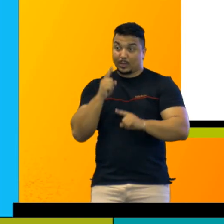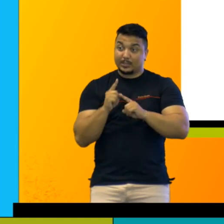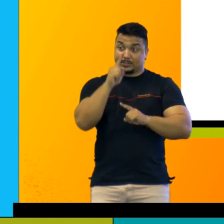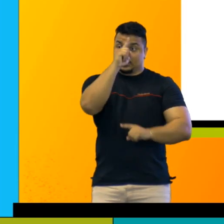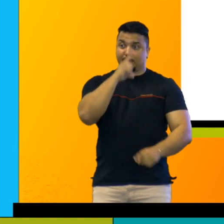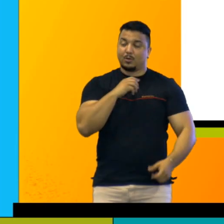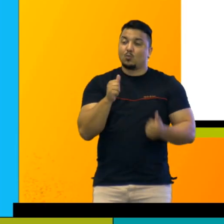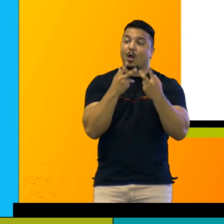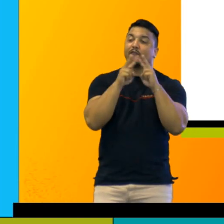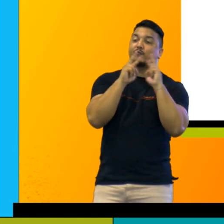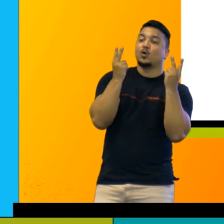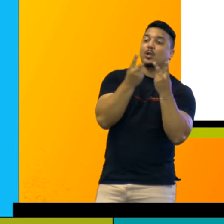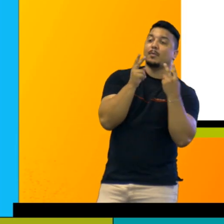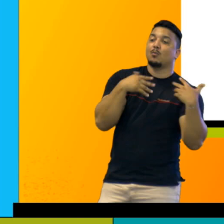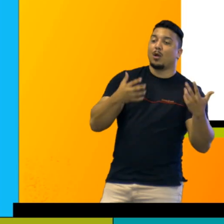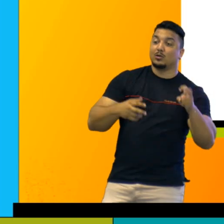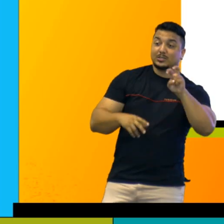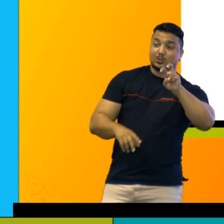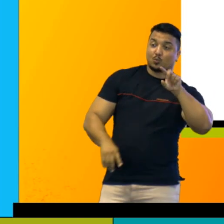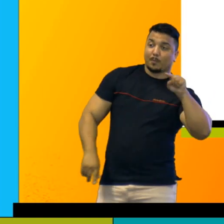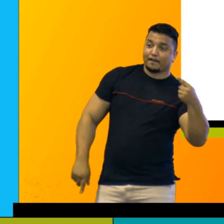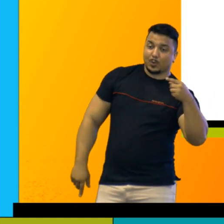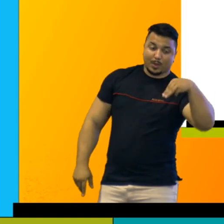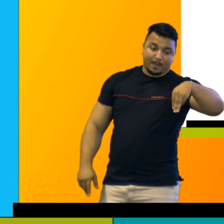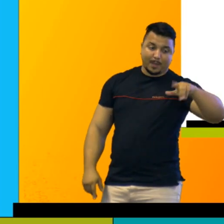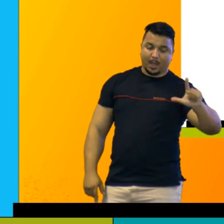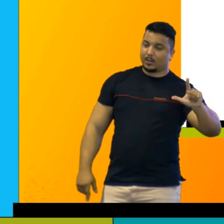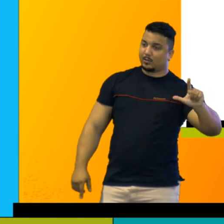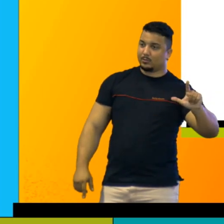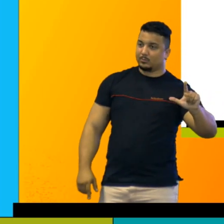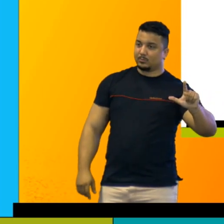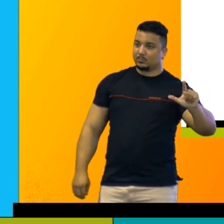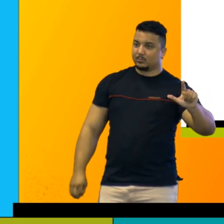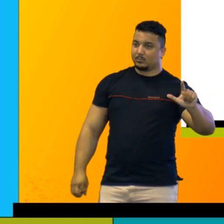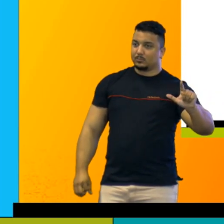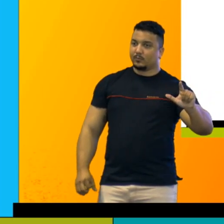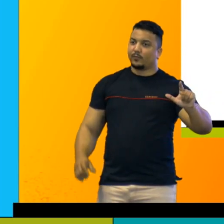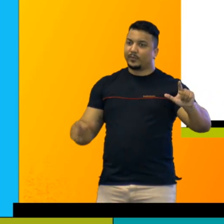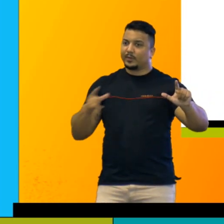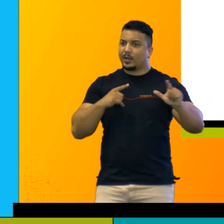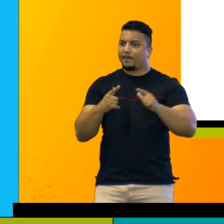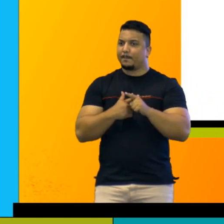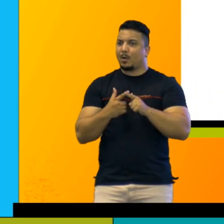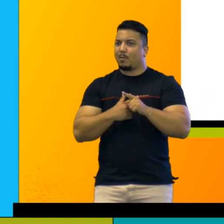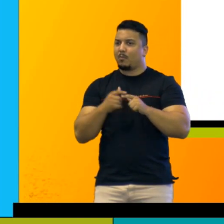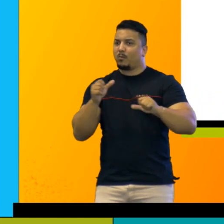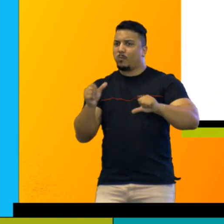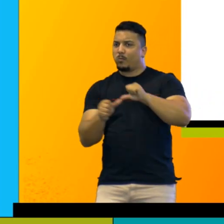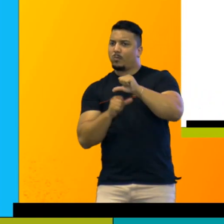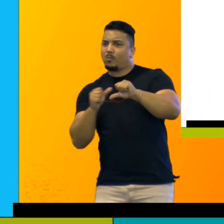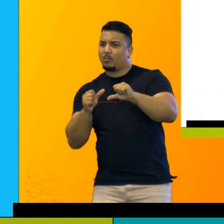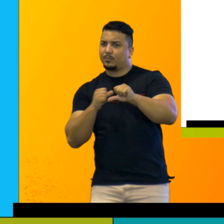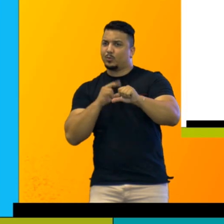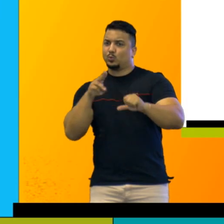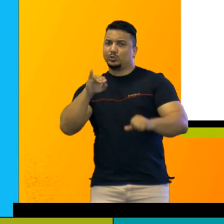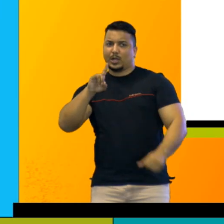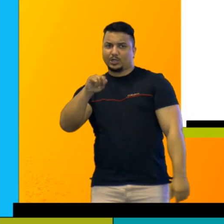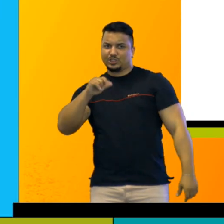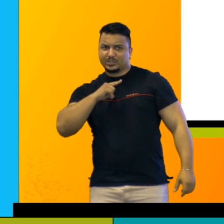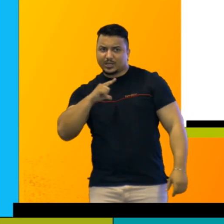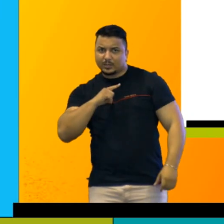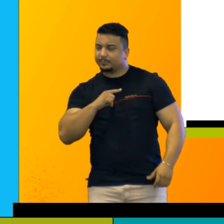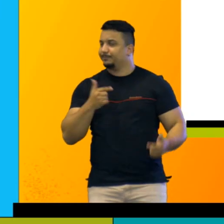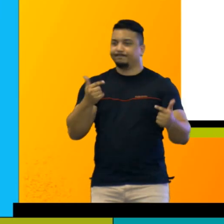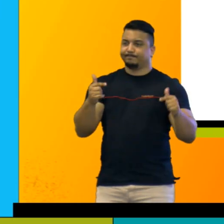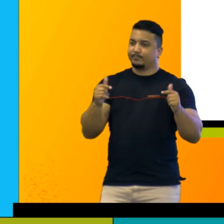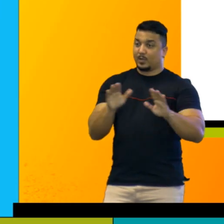a volemia? 5.000 ml. Vai ter problema com transformação de unidade?